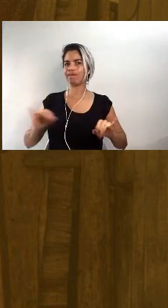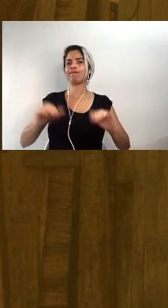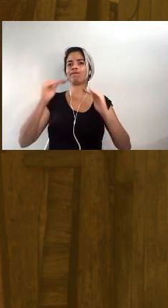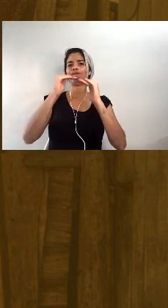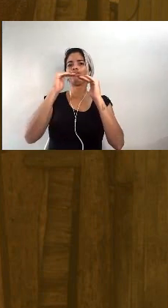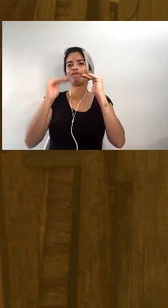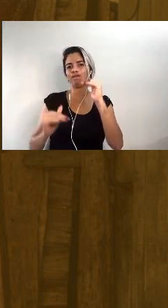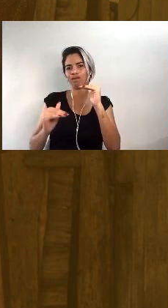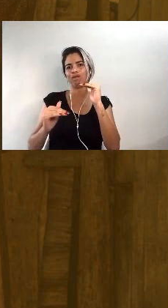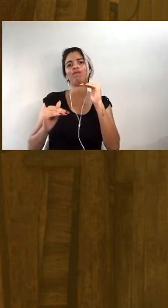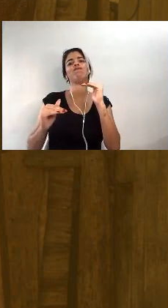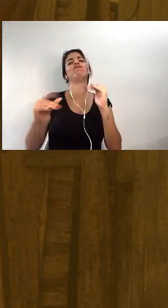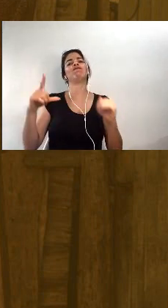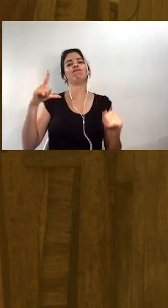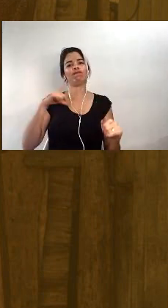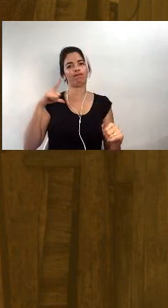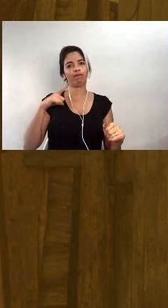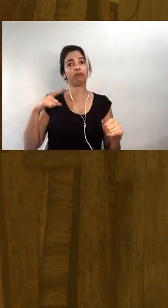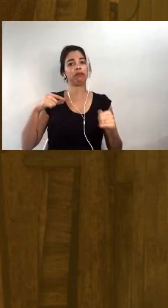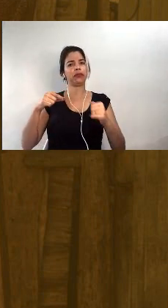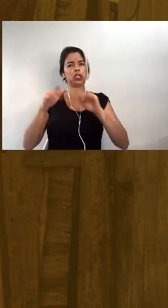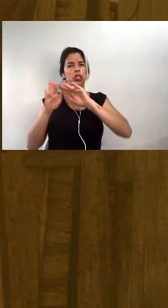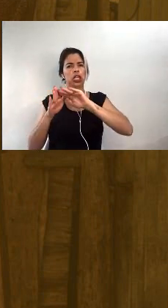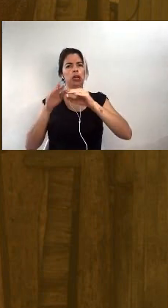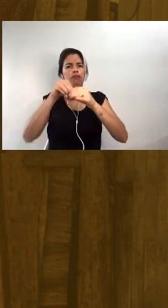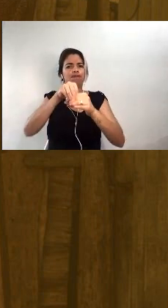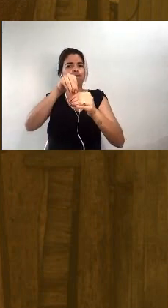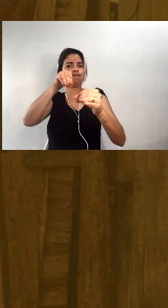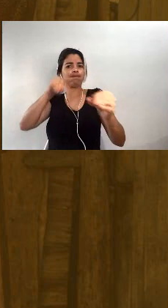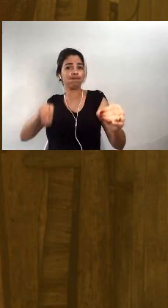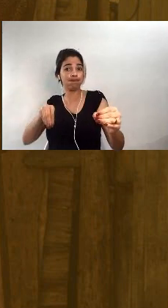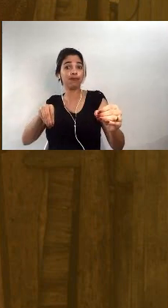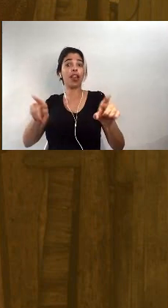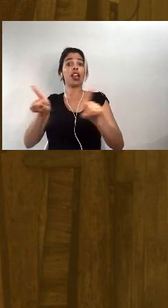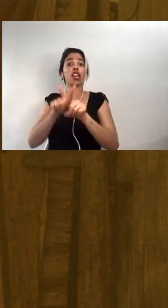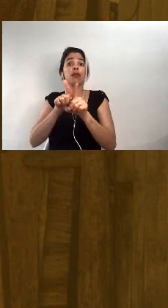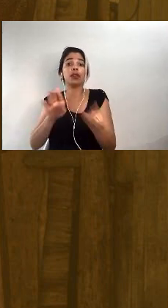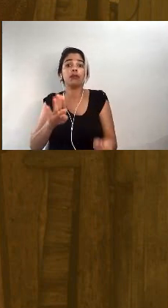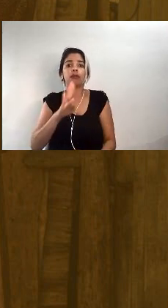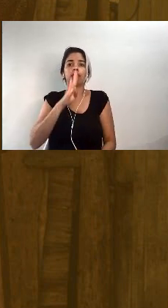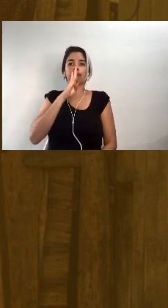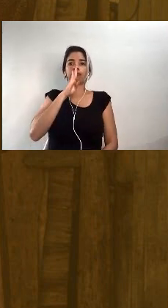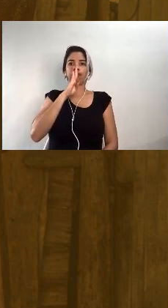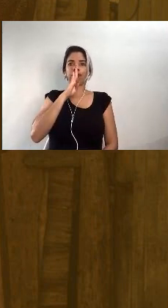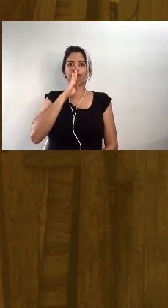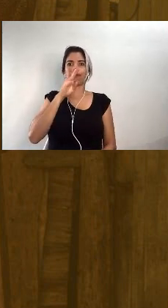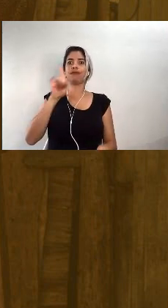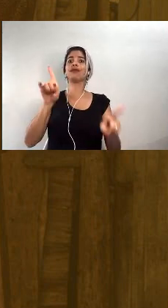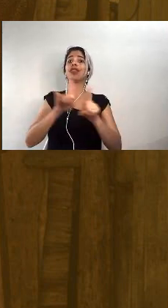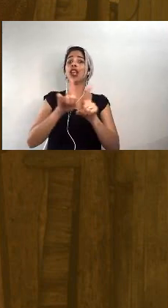ela produz opressão, ela produz silenciamento, ela produz